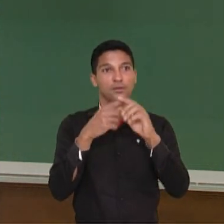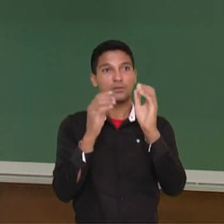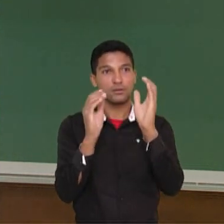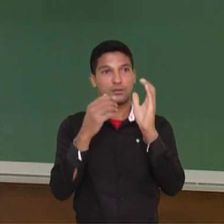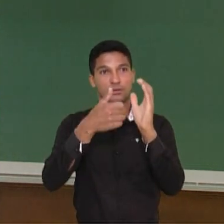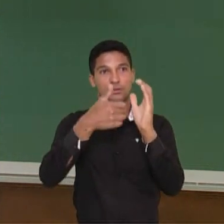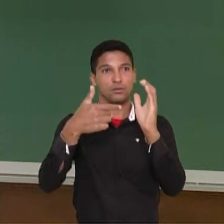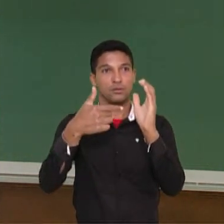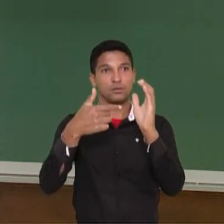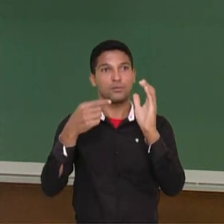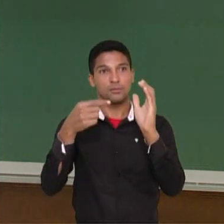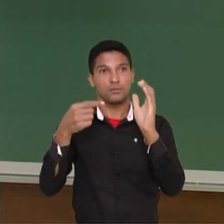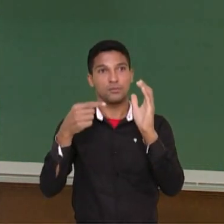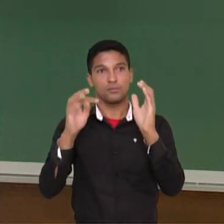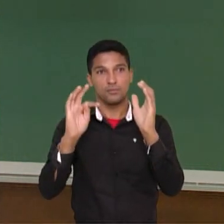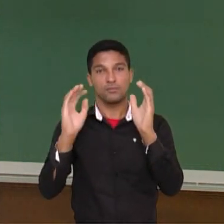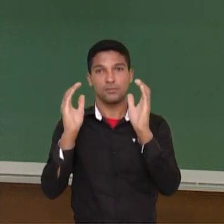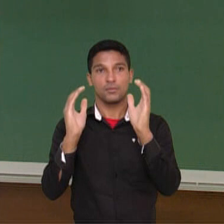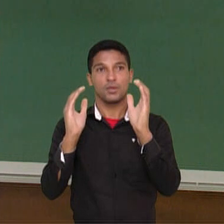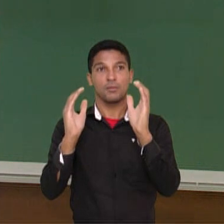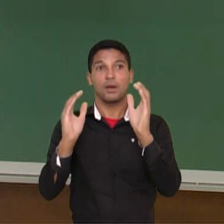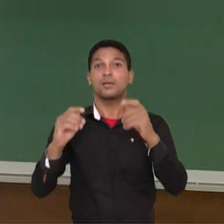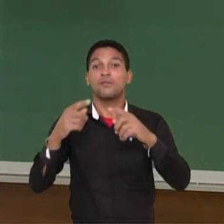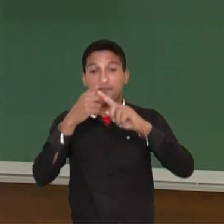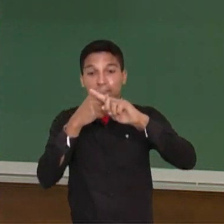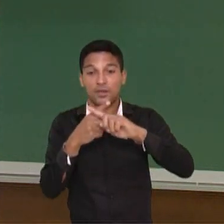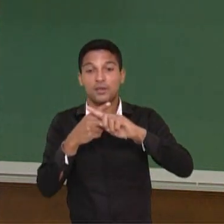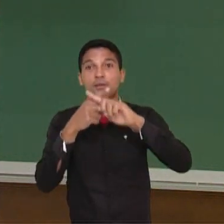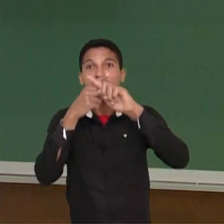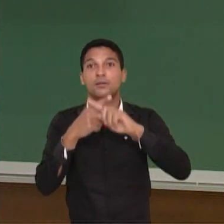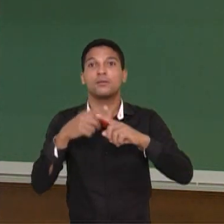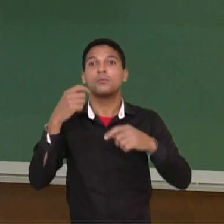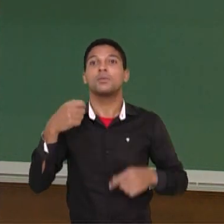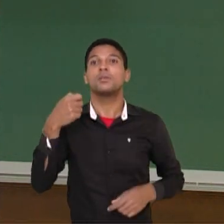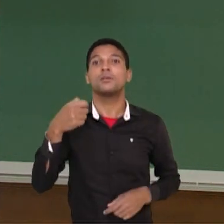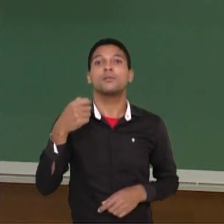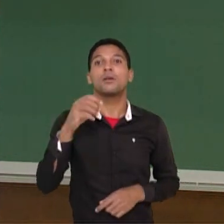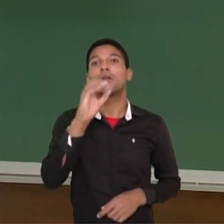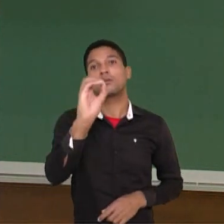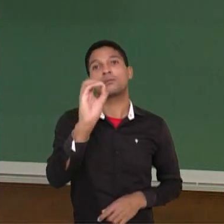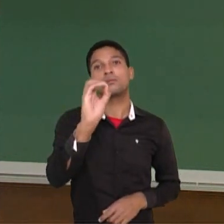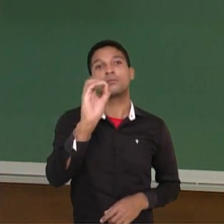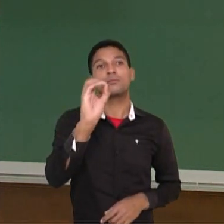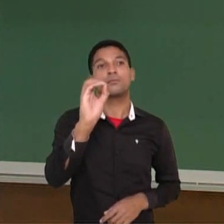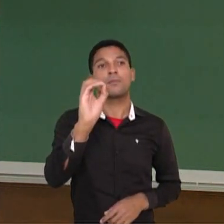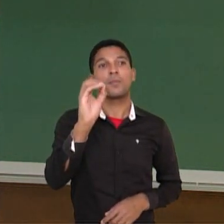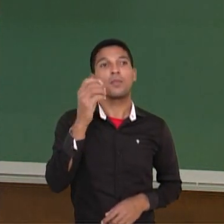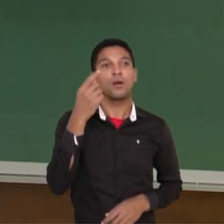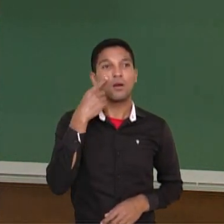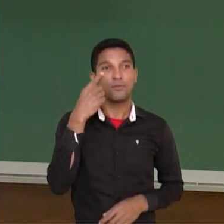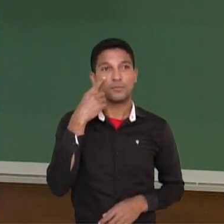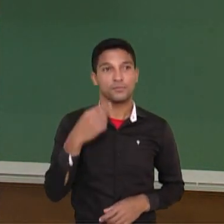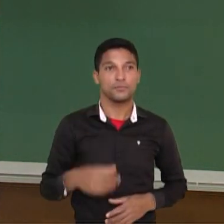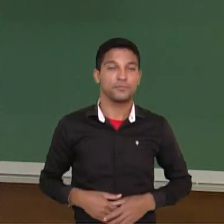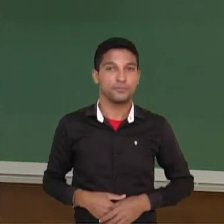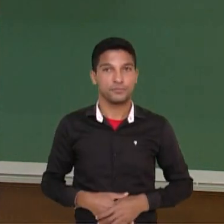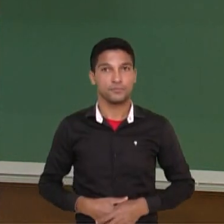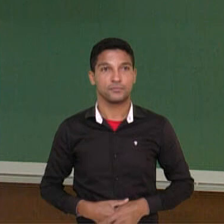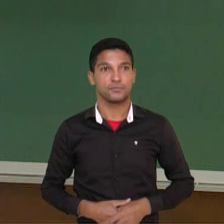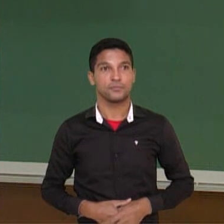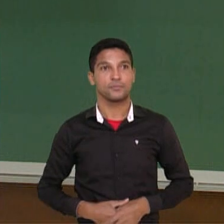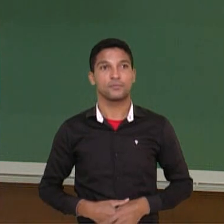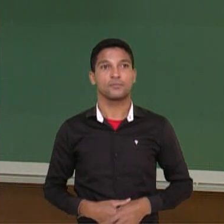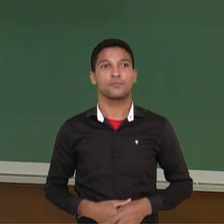Uma multiplicação só dá zero quando um dos fatores é igual a zero. Ou seja, quando 2t é igual a zero ou quando o parênteses